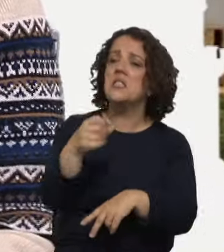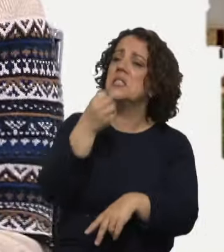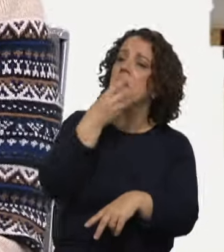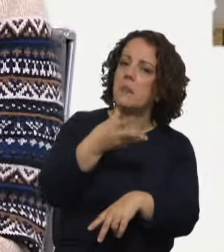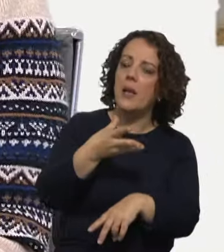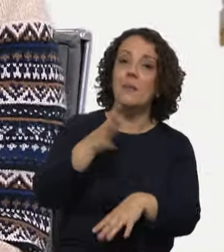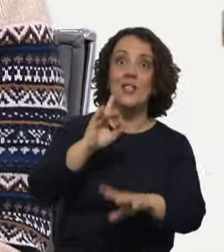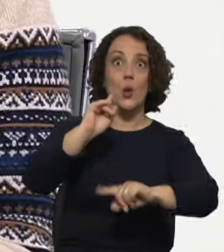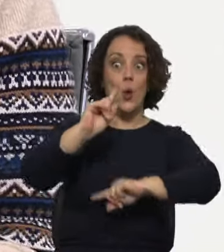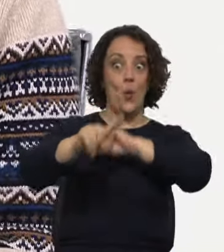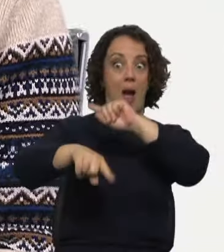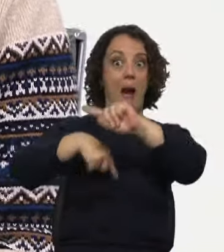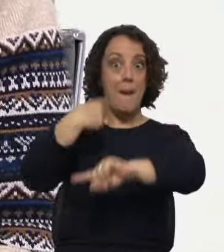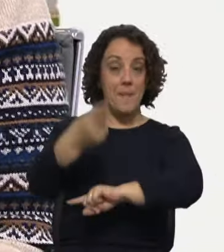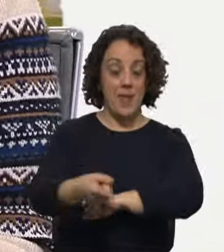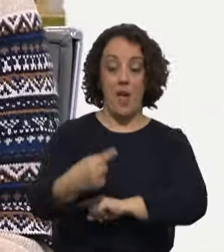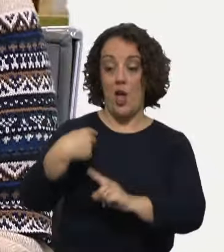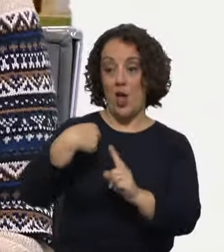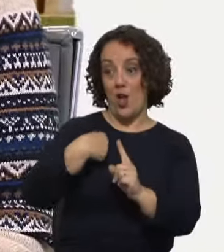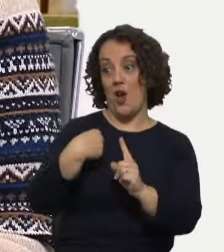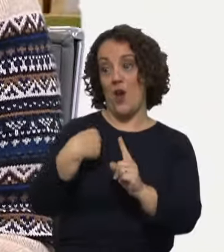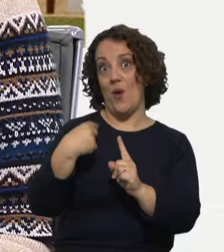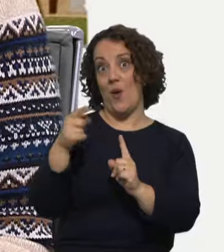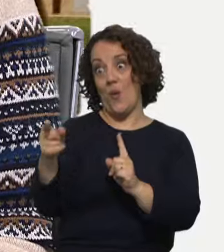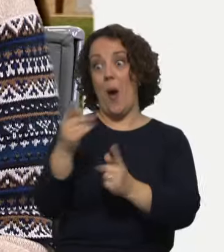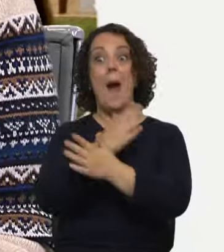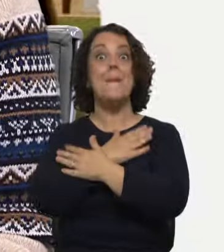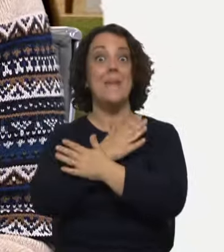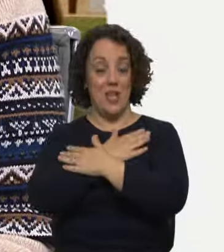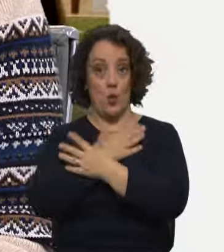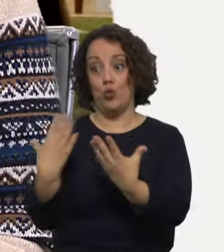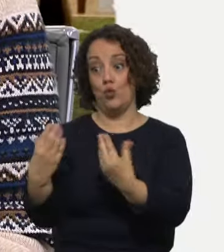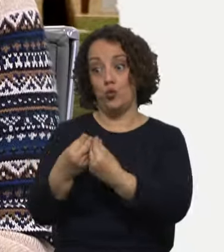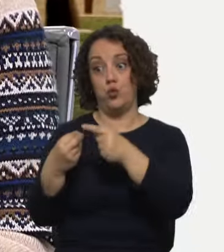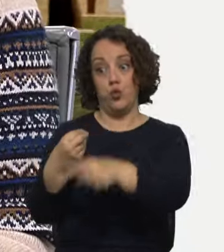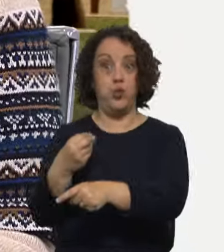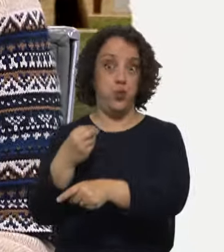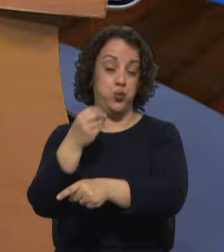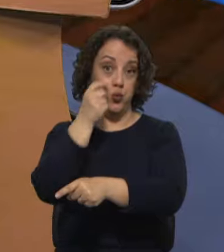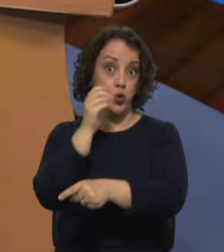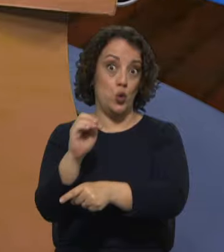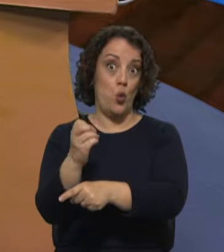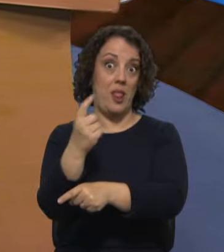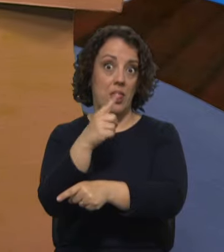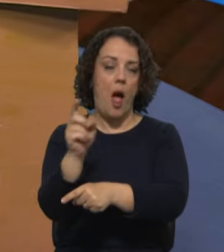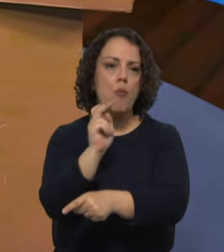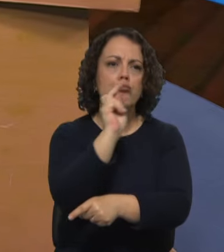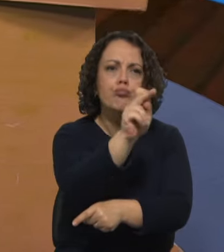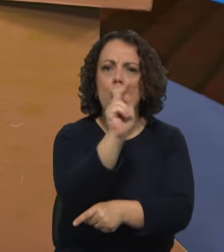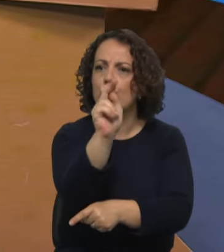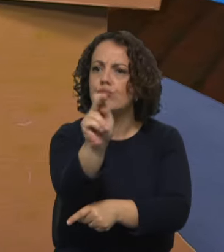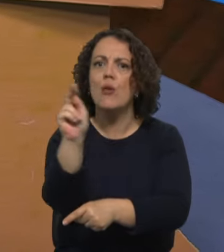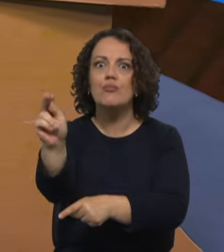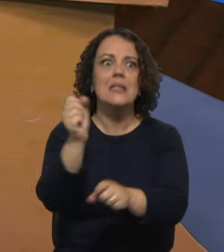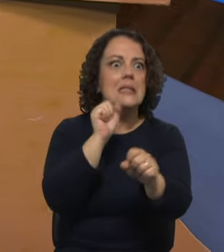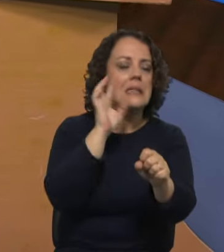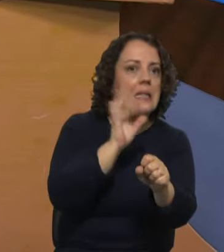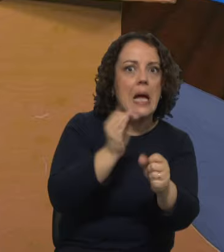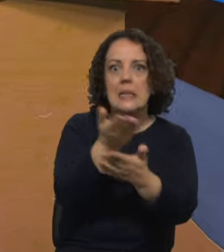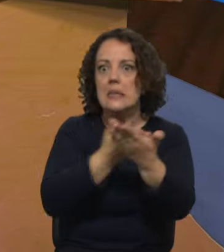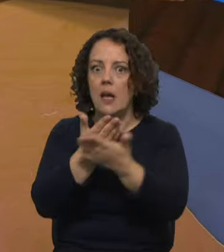no dia a seguir quando eu e e este amigo íamos com o Sultão de serviço em serviço bem quer dizer eh Há ali um